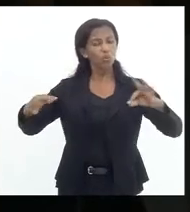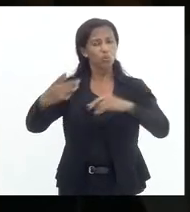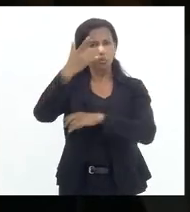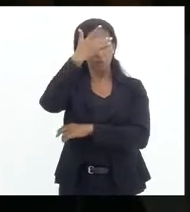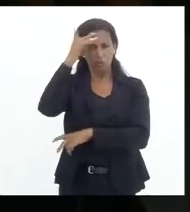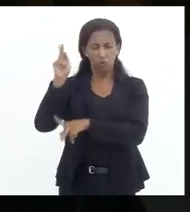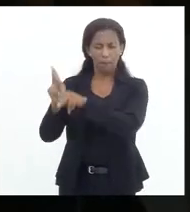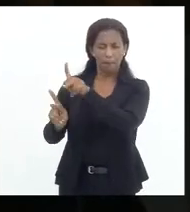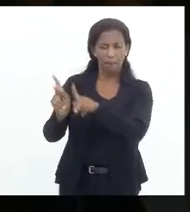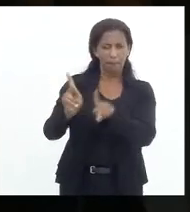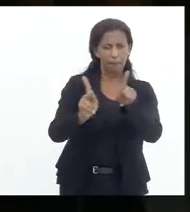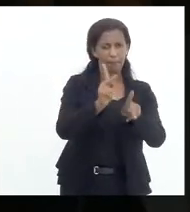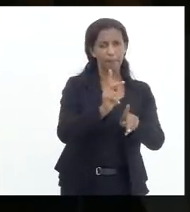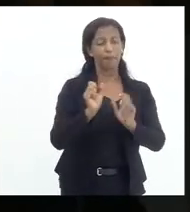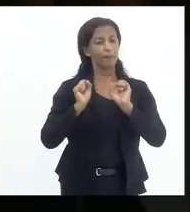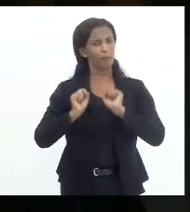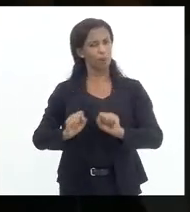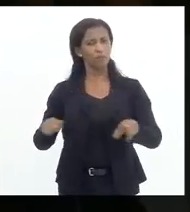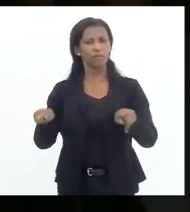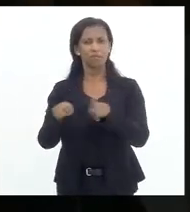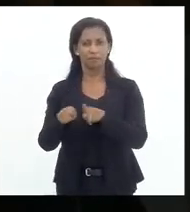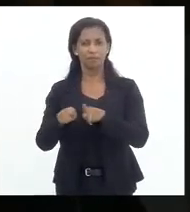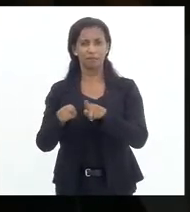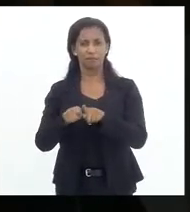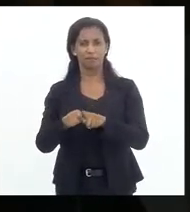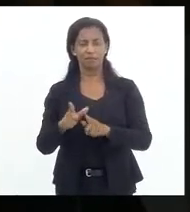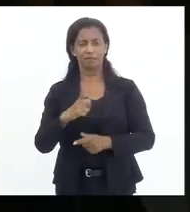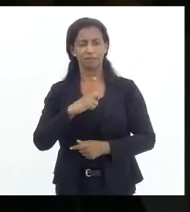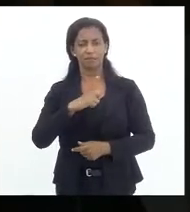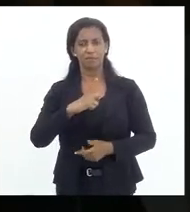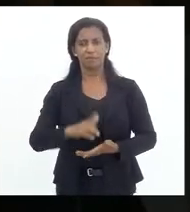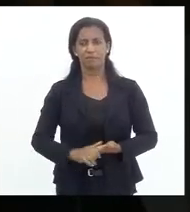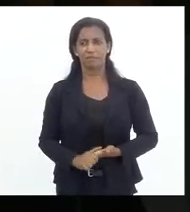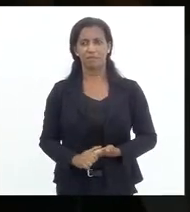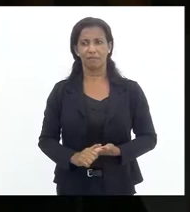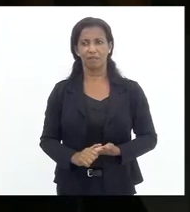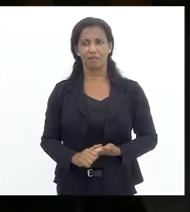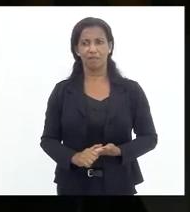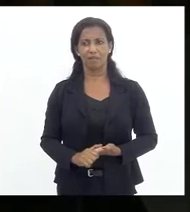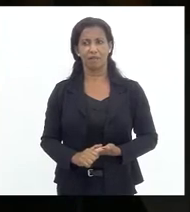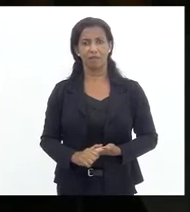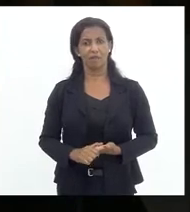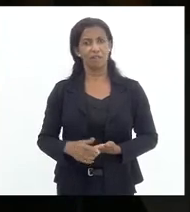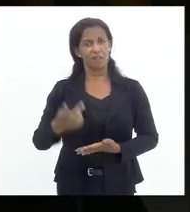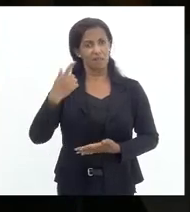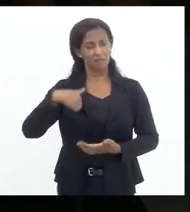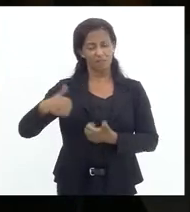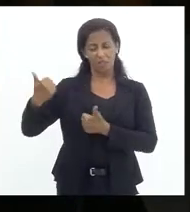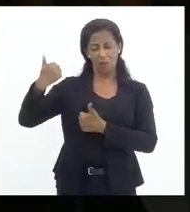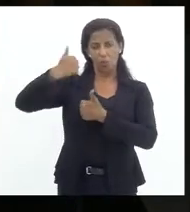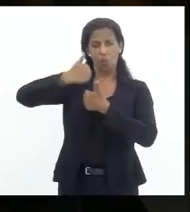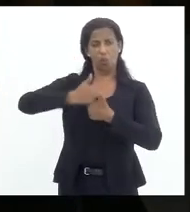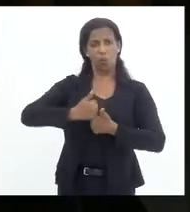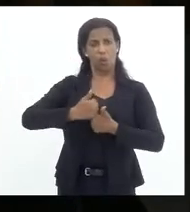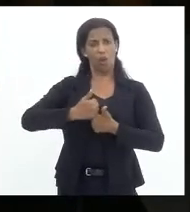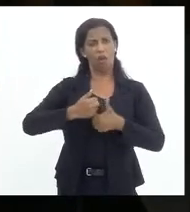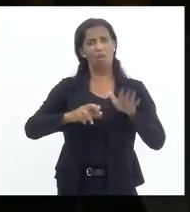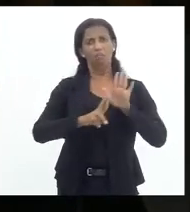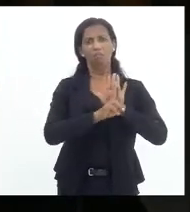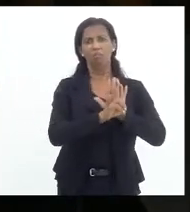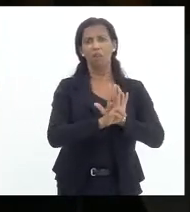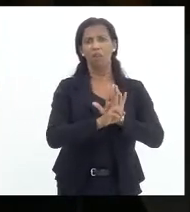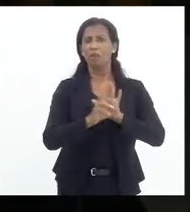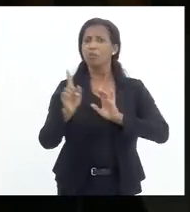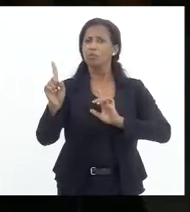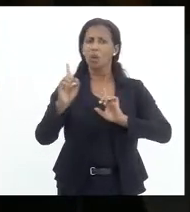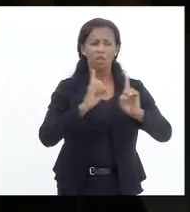todo poder ao também se fazer representar não só